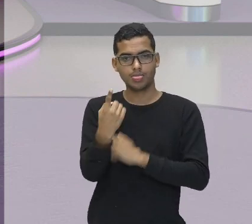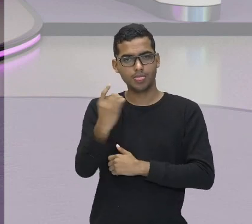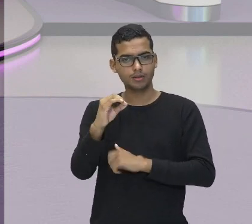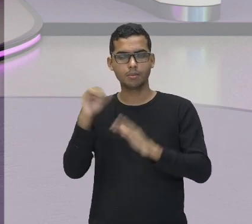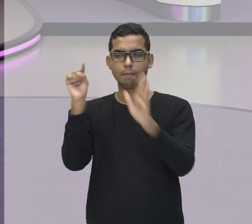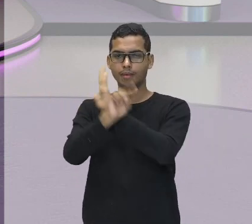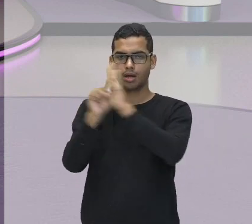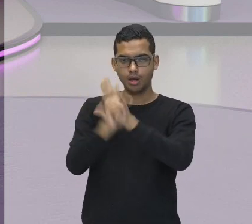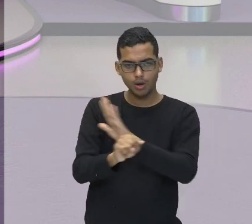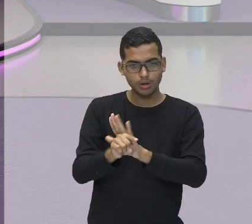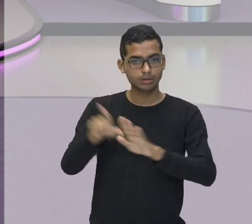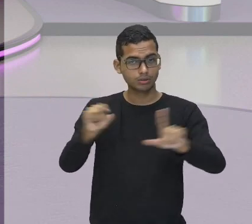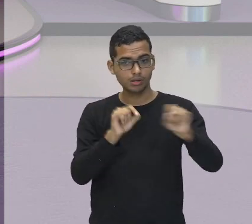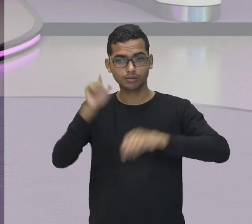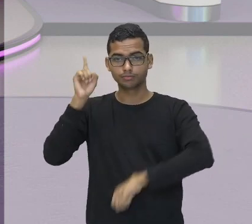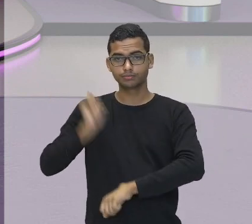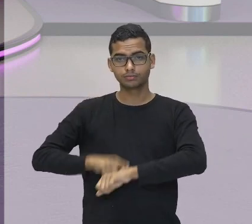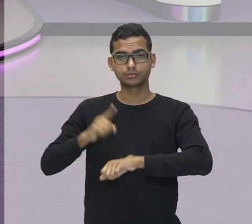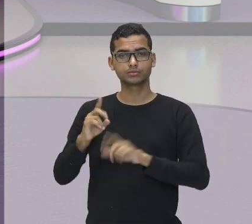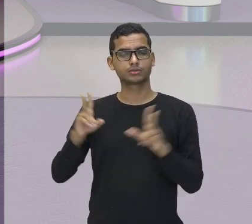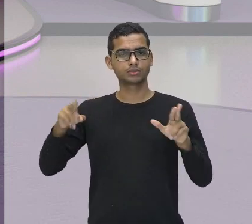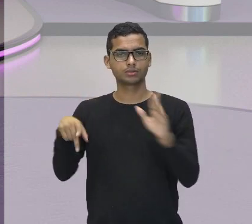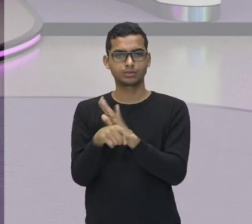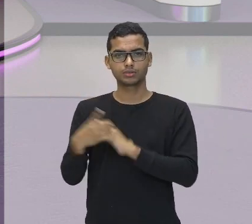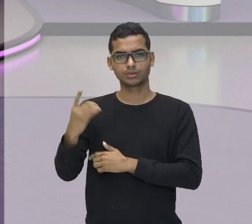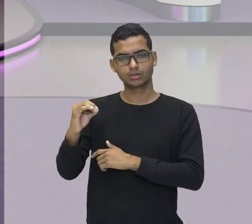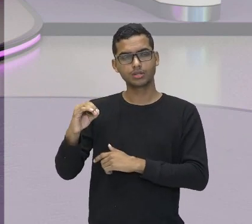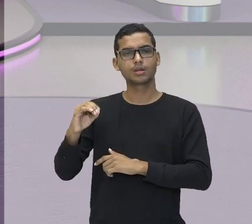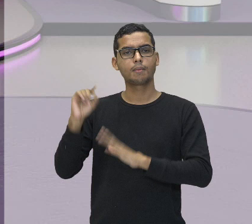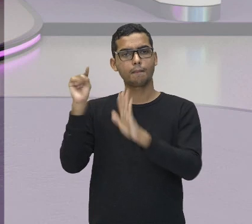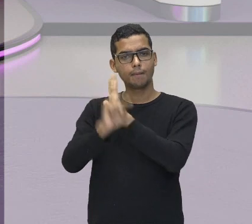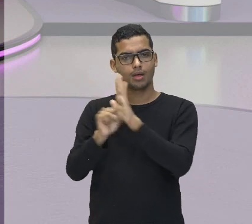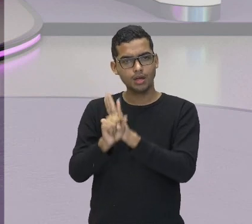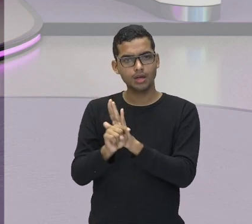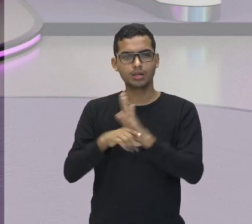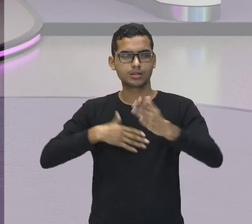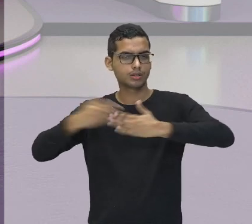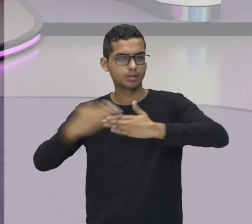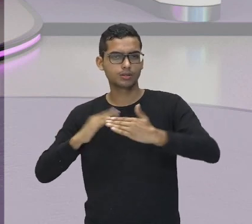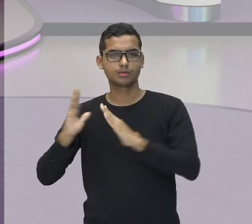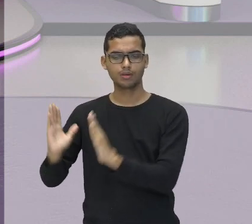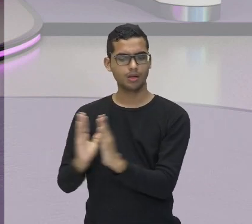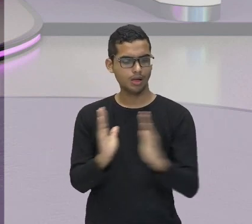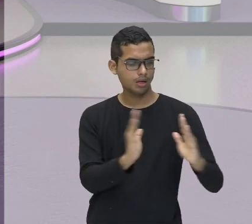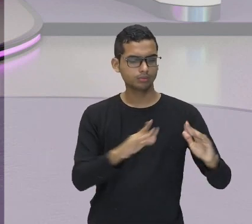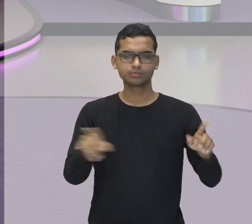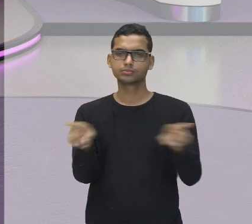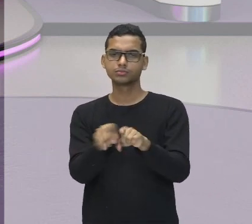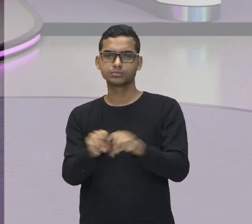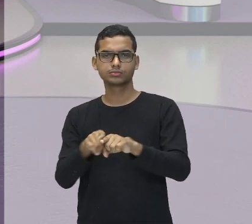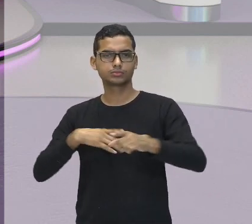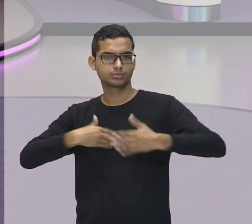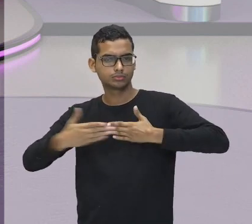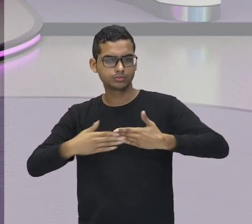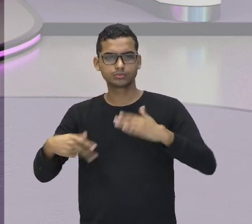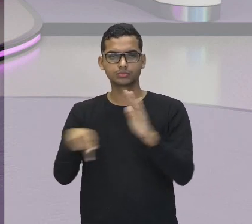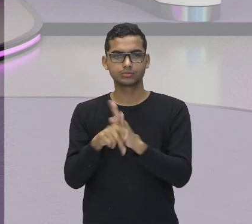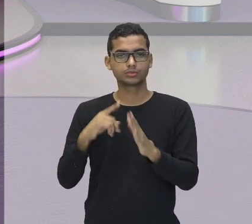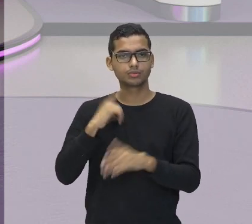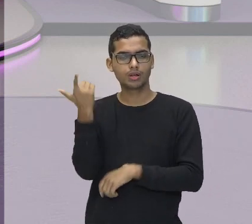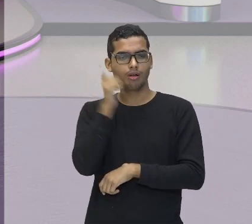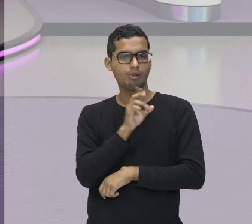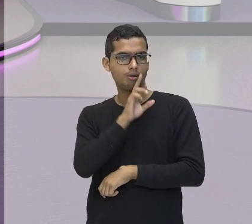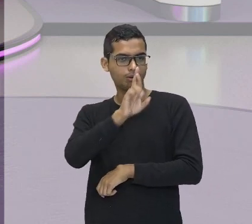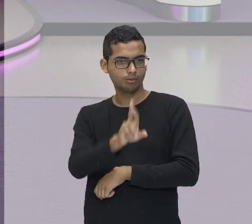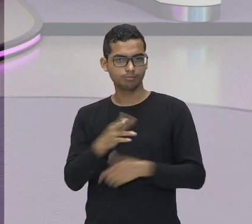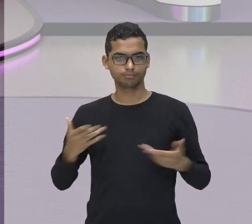que ele for escolher vão ser as mesmas 10 questões, independente da ordem que ele vai escolher, independente da ordem que ele vai resolver. Então, a gente tem